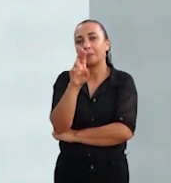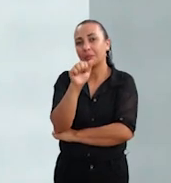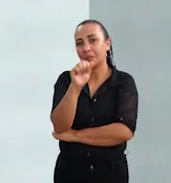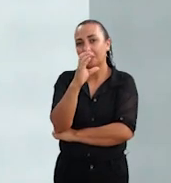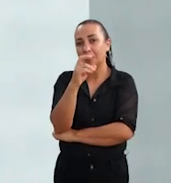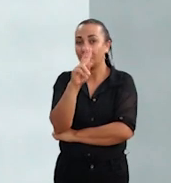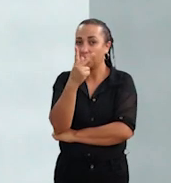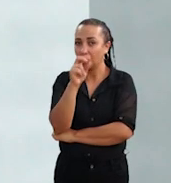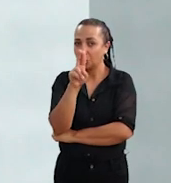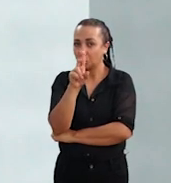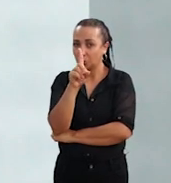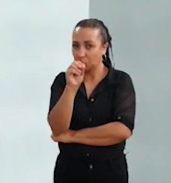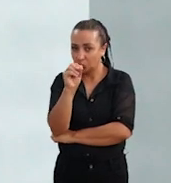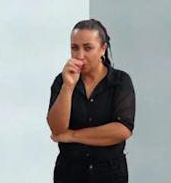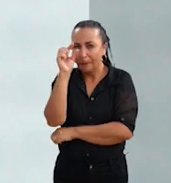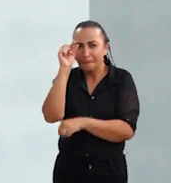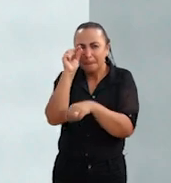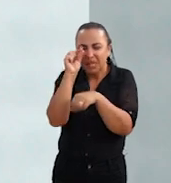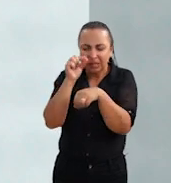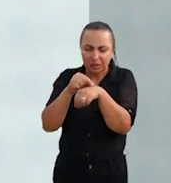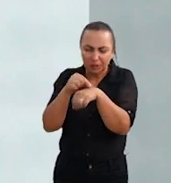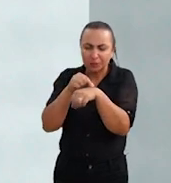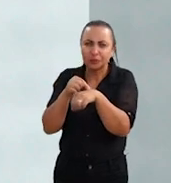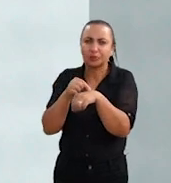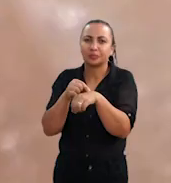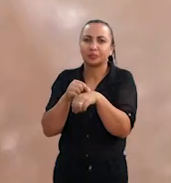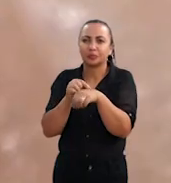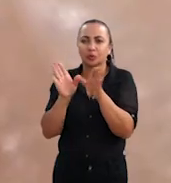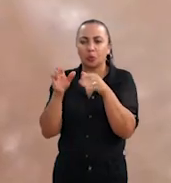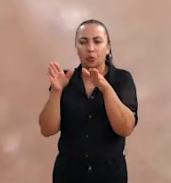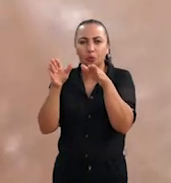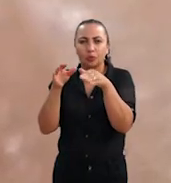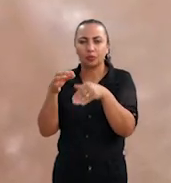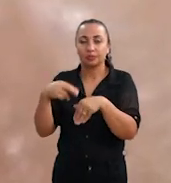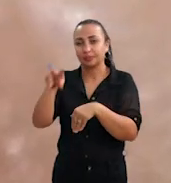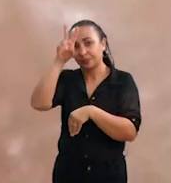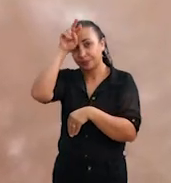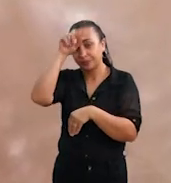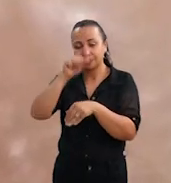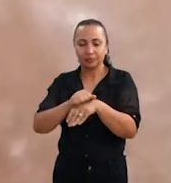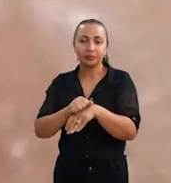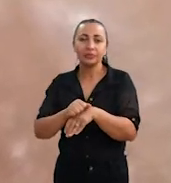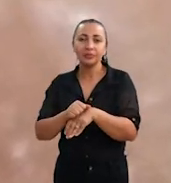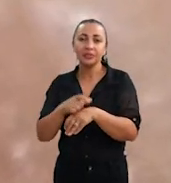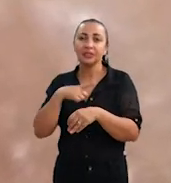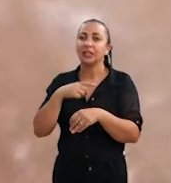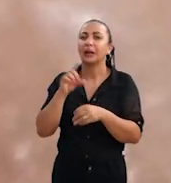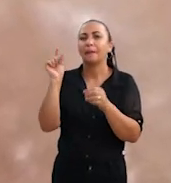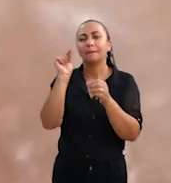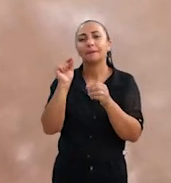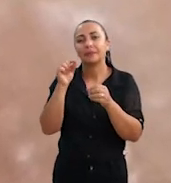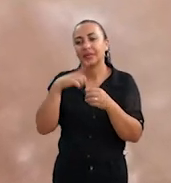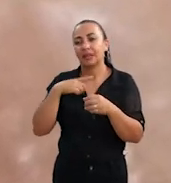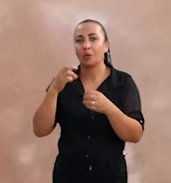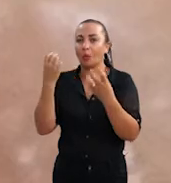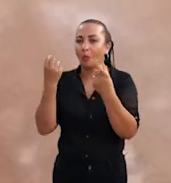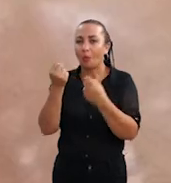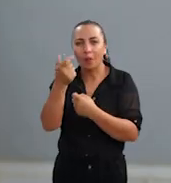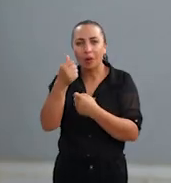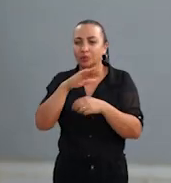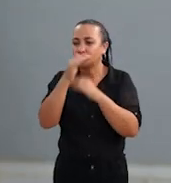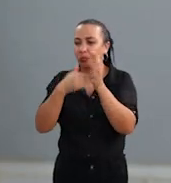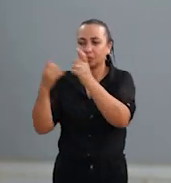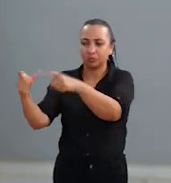um insetozinho bem pequenininho, você quase não vê. Aqui no Ceará existe ele em quase todos os